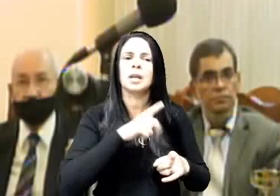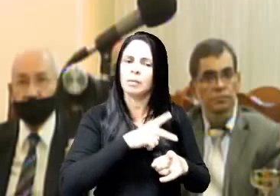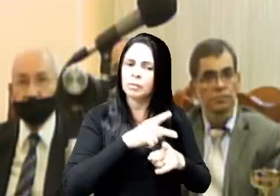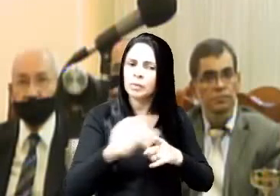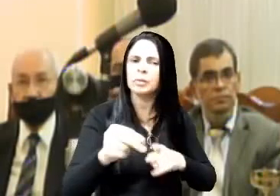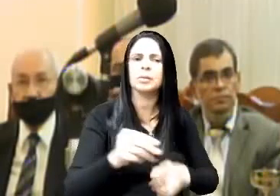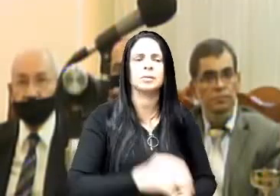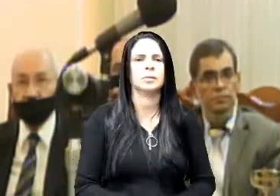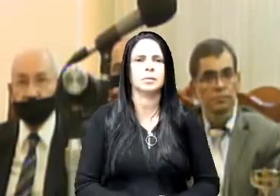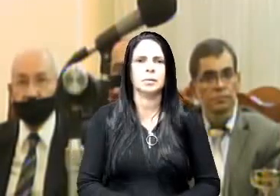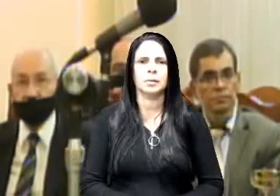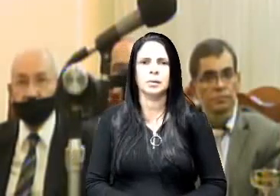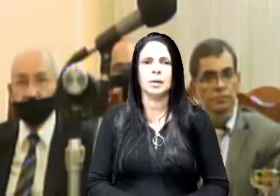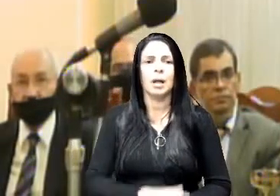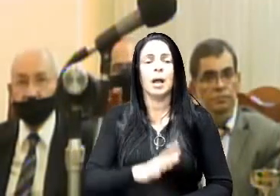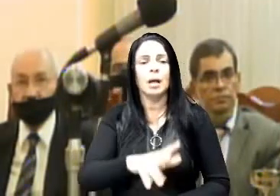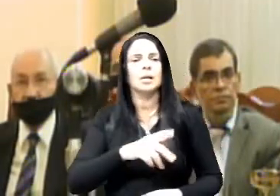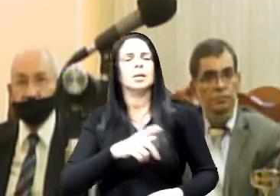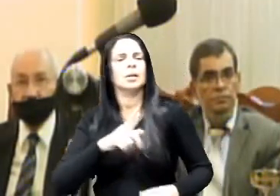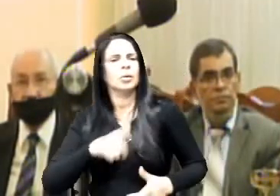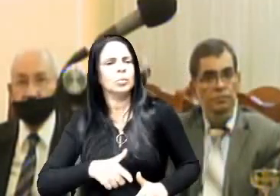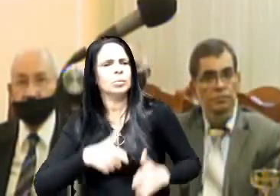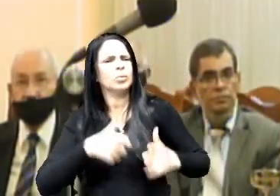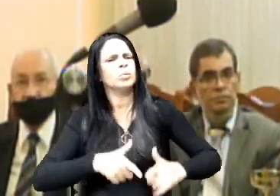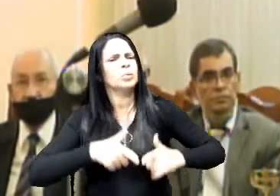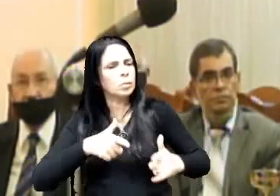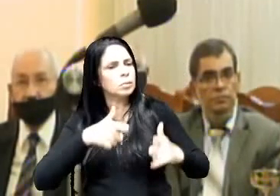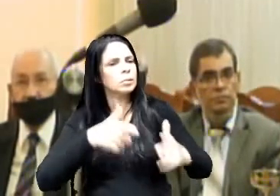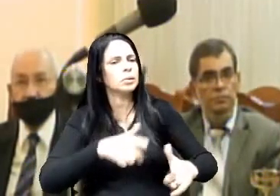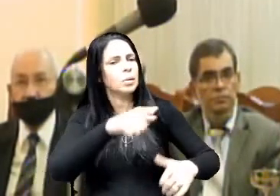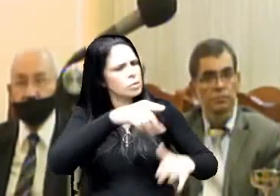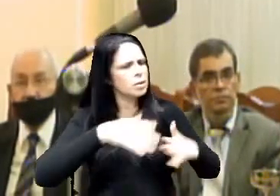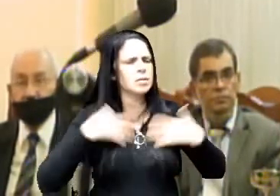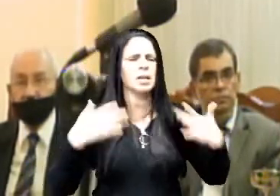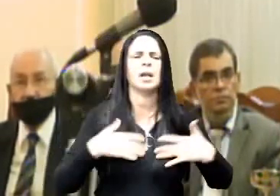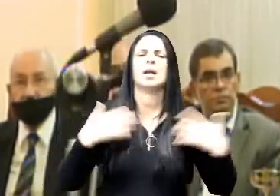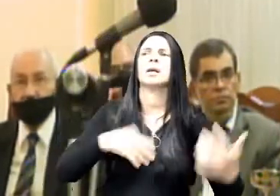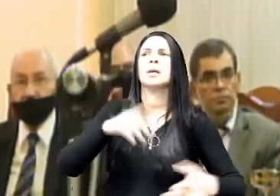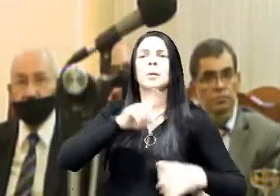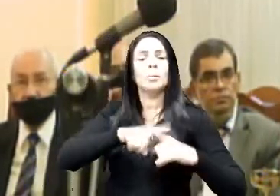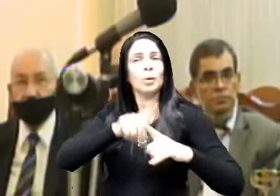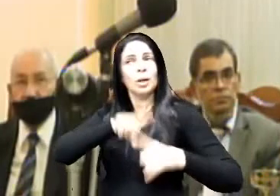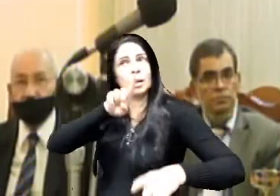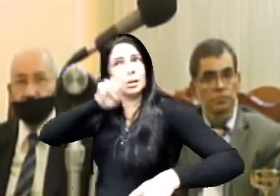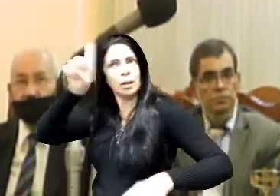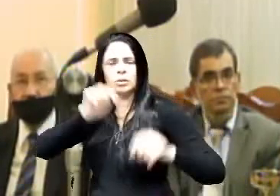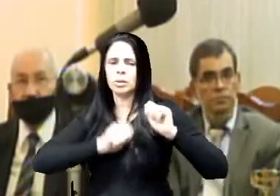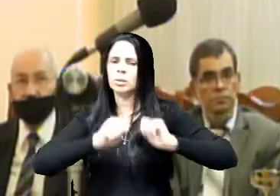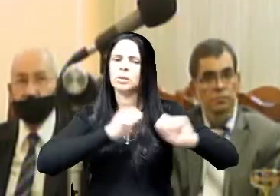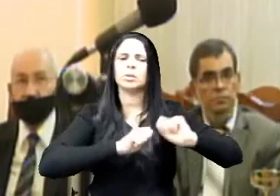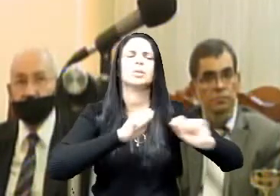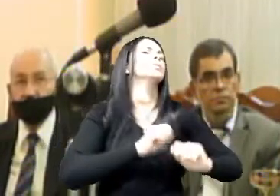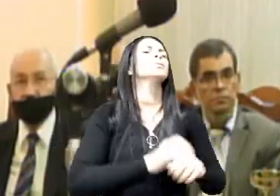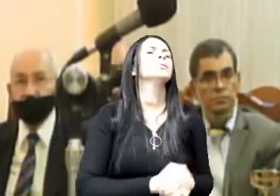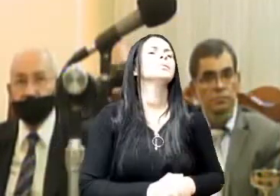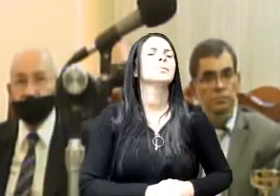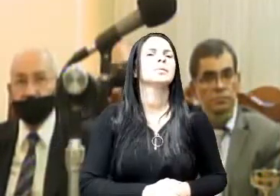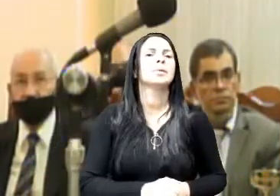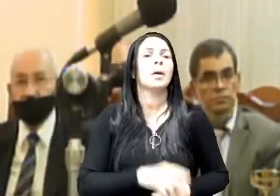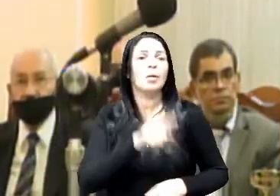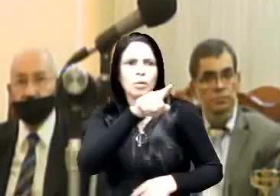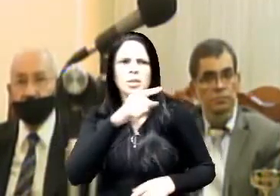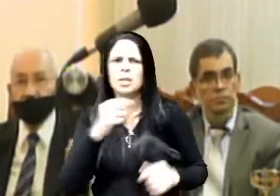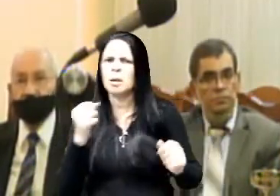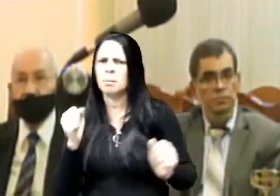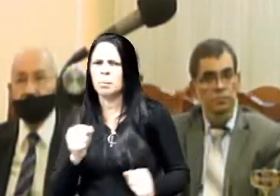né? Aí vai se alegrando. Aleluia, Deus está agindo. Deus está agindo. Você pode não estar